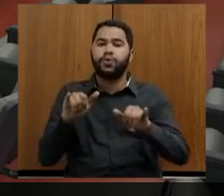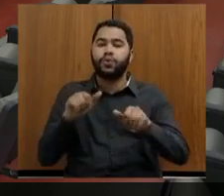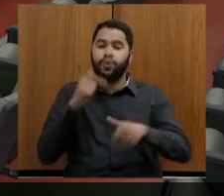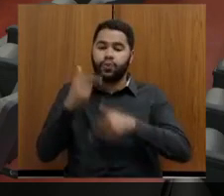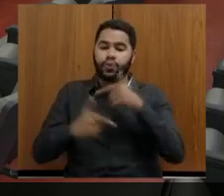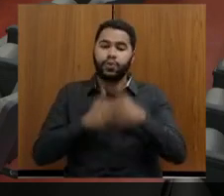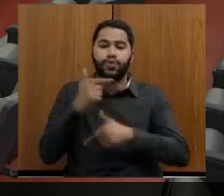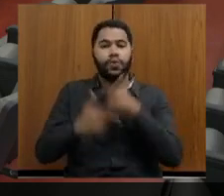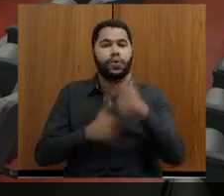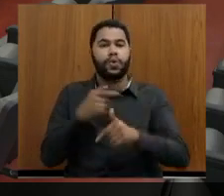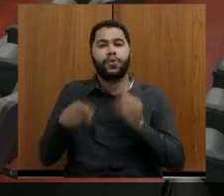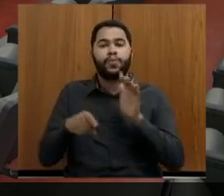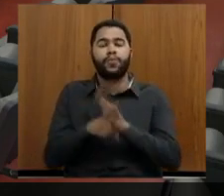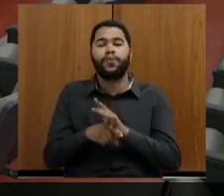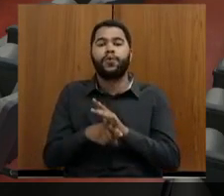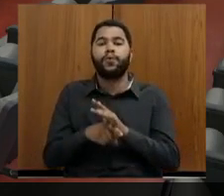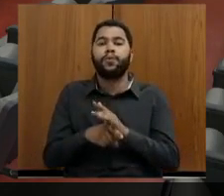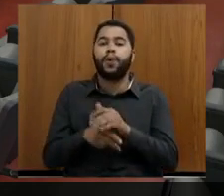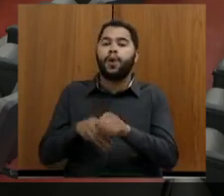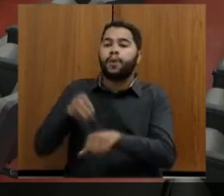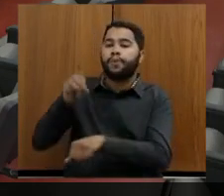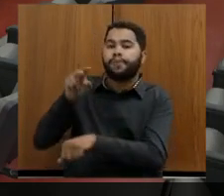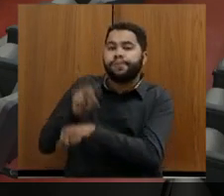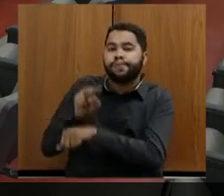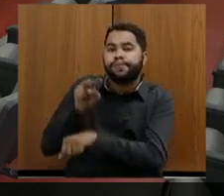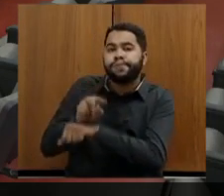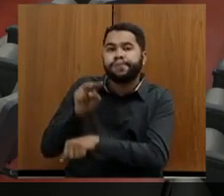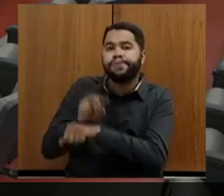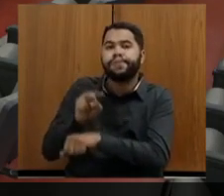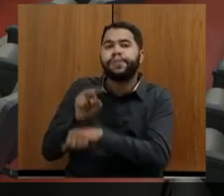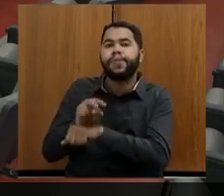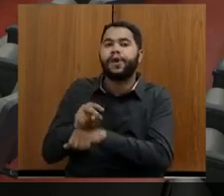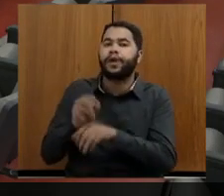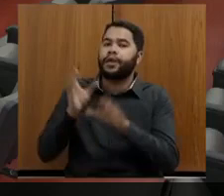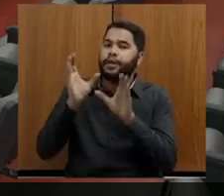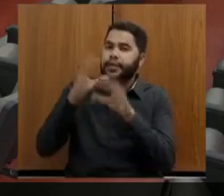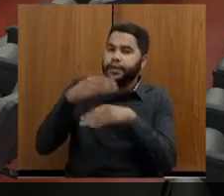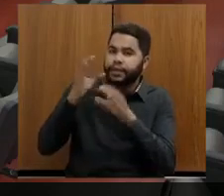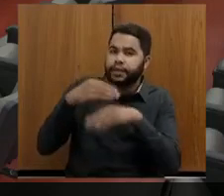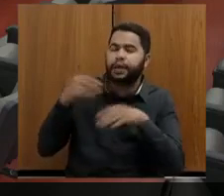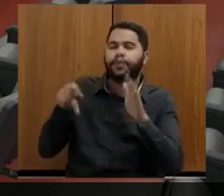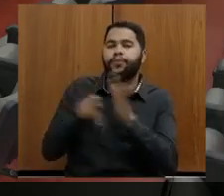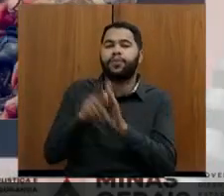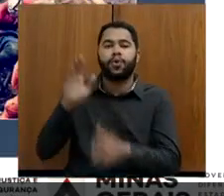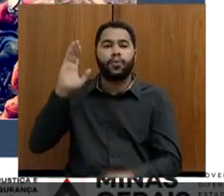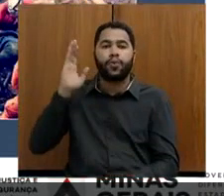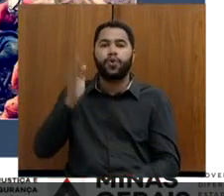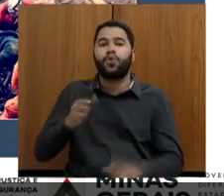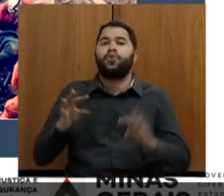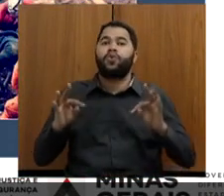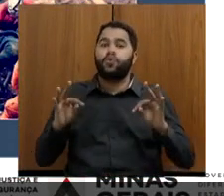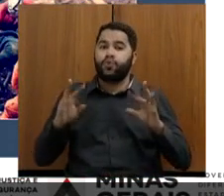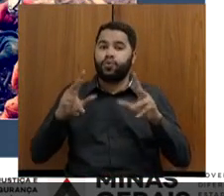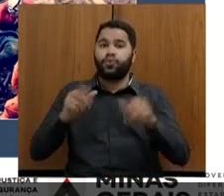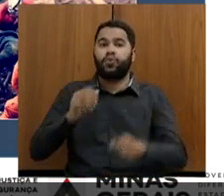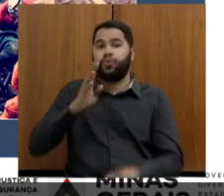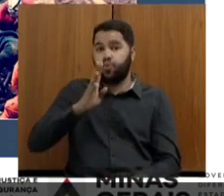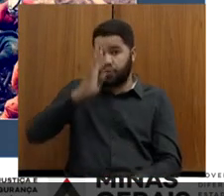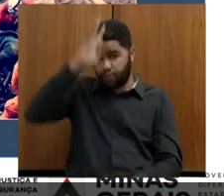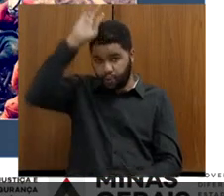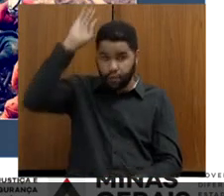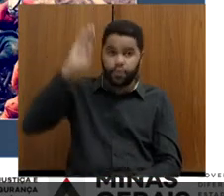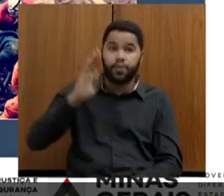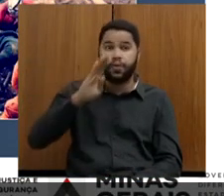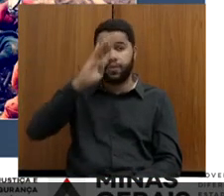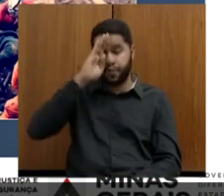emprego do efetivo é condicionado ao monitoramento por meio de exames direcionados a todos os Bombeiros Militares